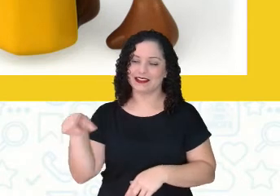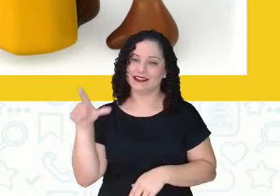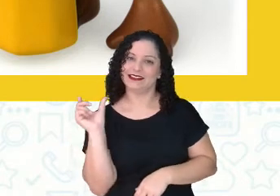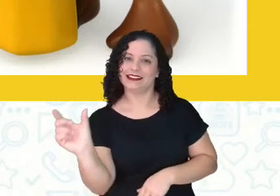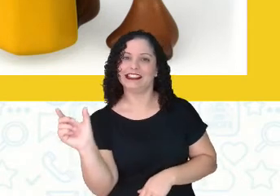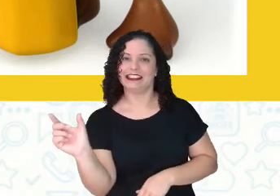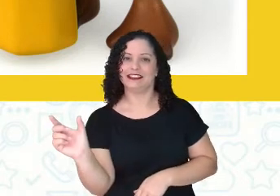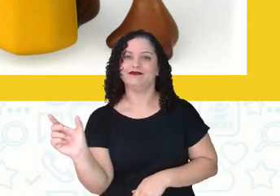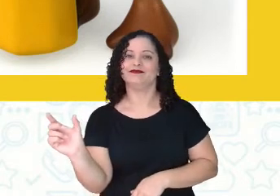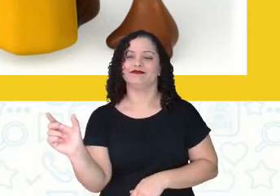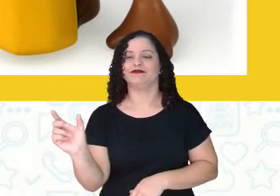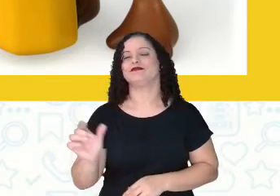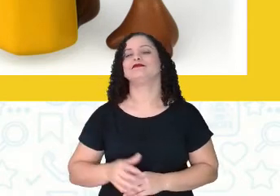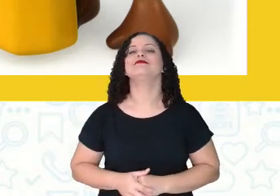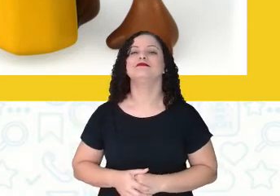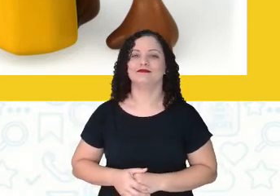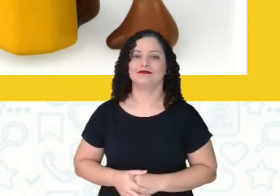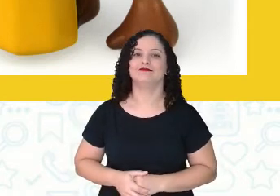estampado nas lojas, né?